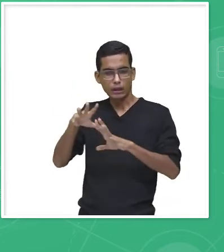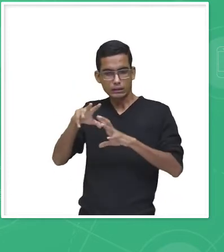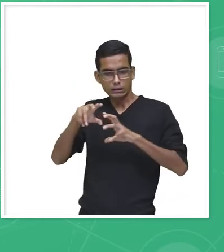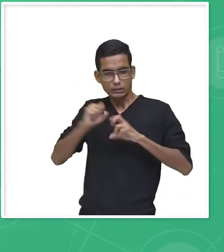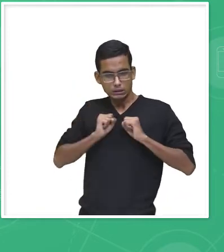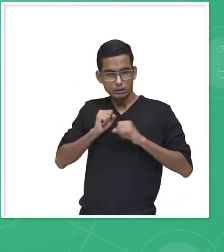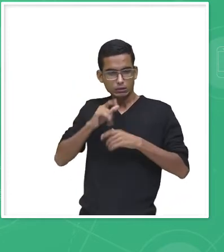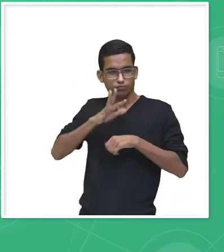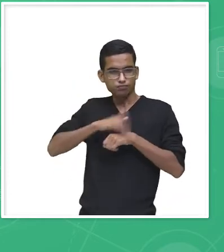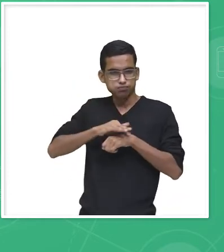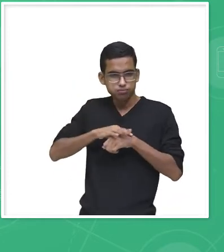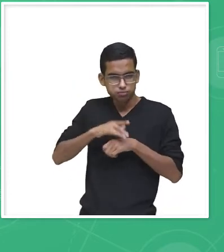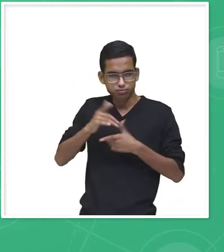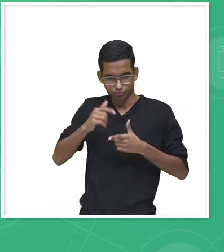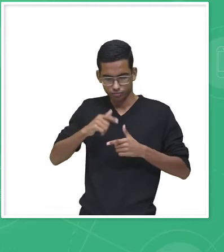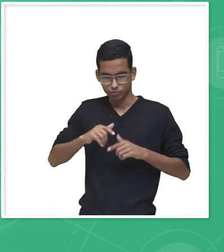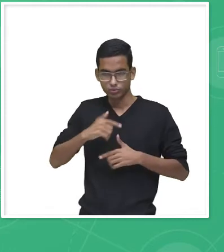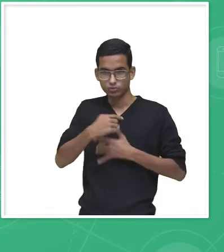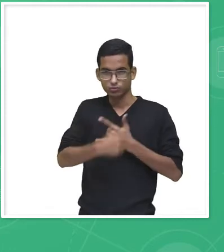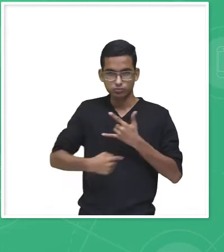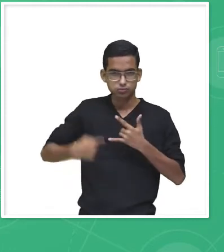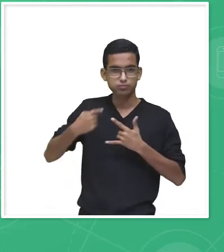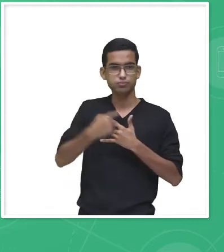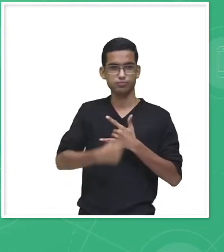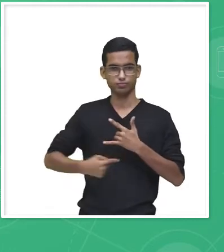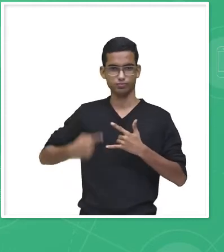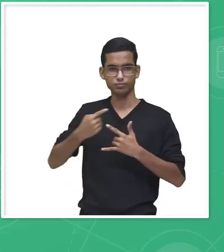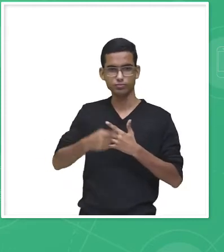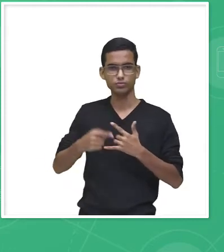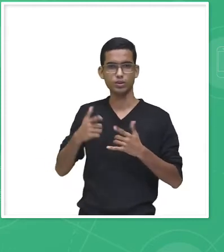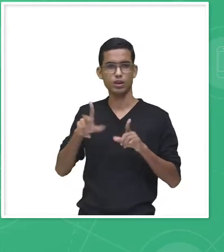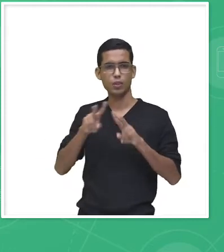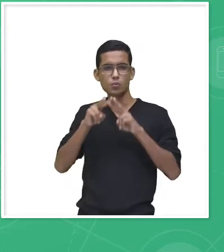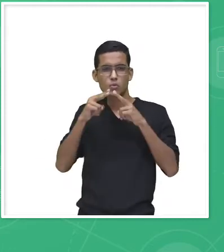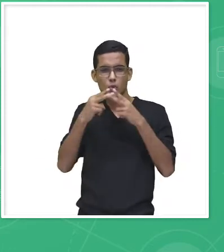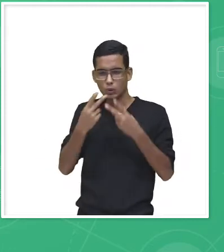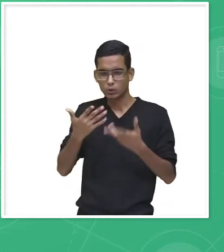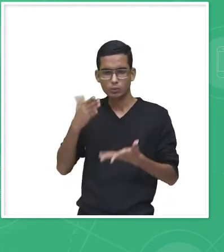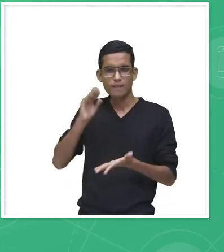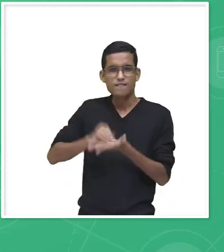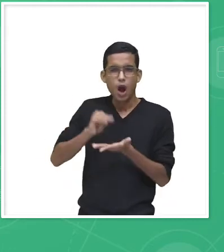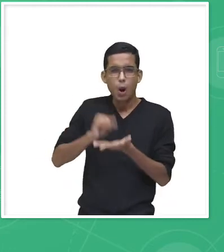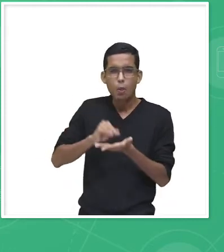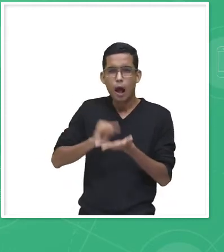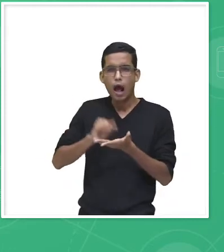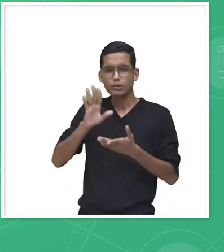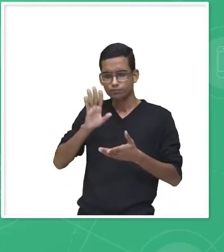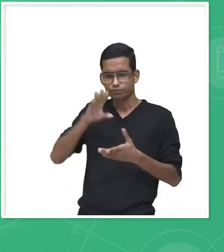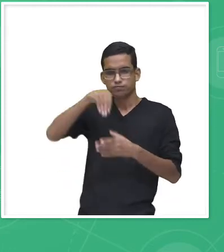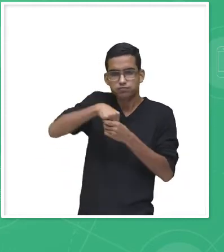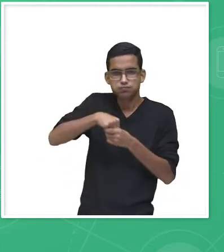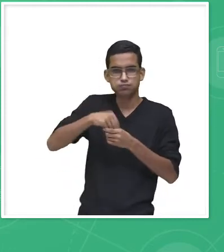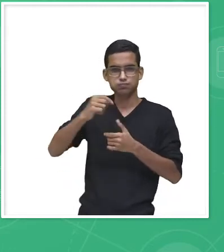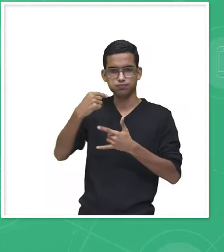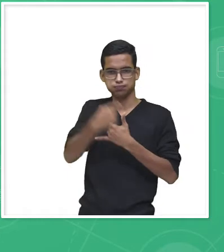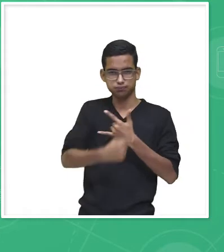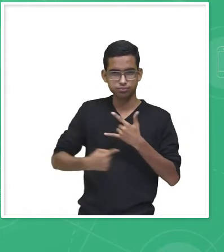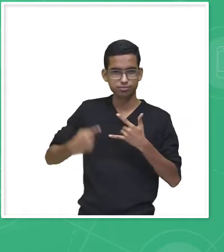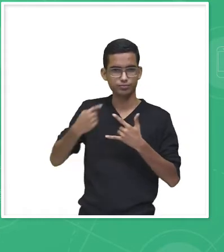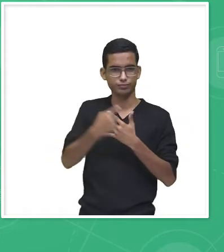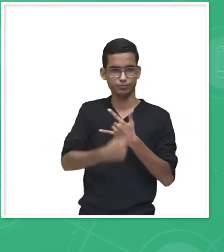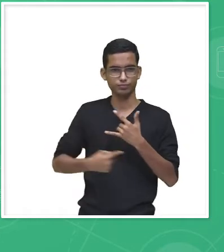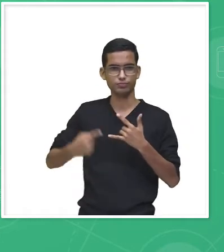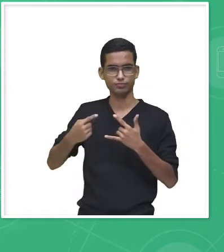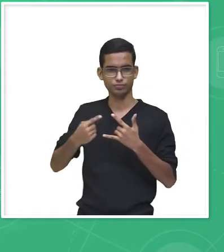distúrbios relacionados a eliminação de estais e vitamina D em excesso e também basicamente é a